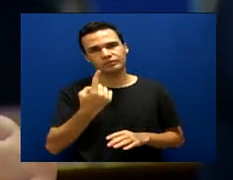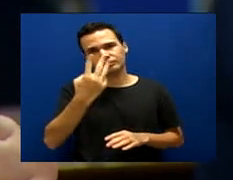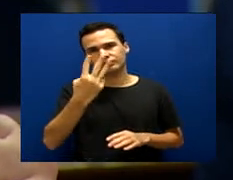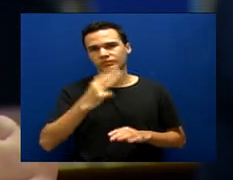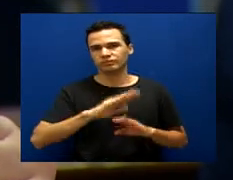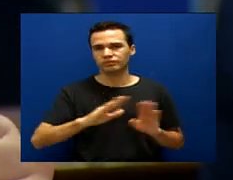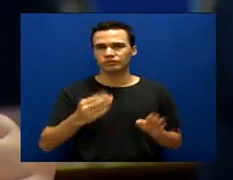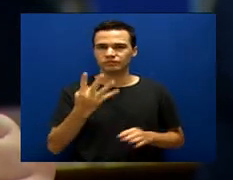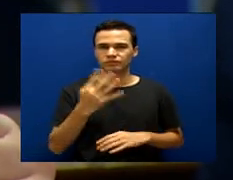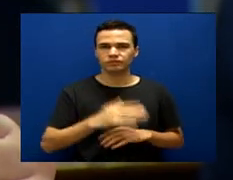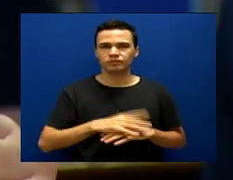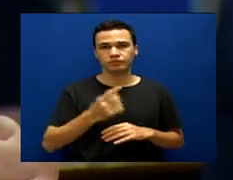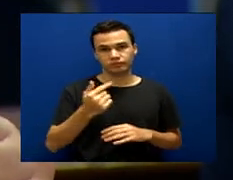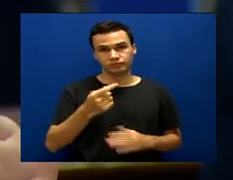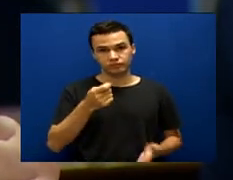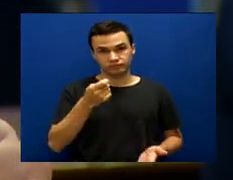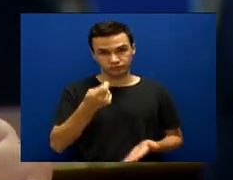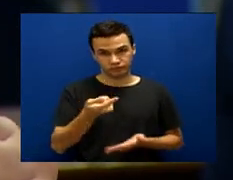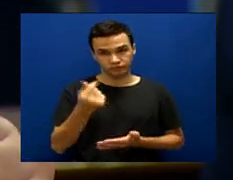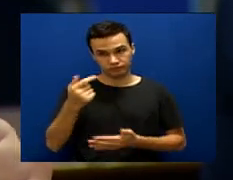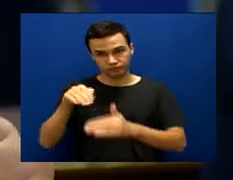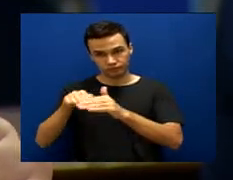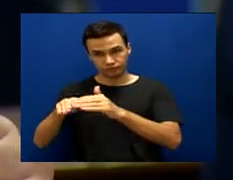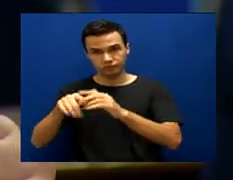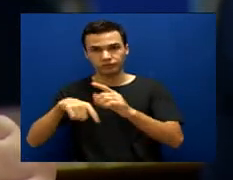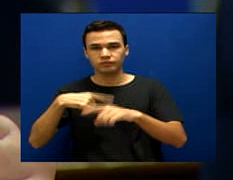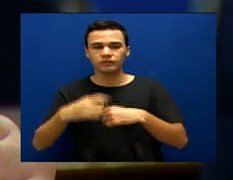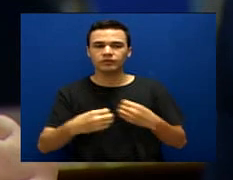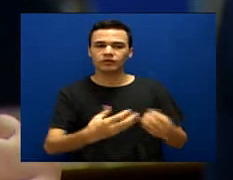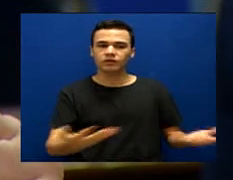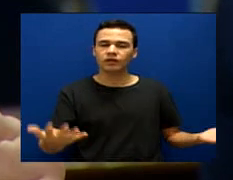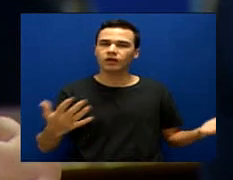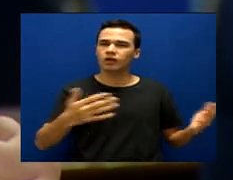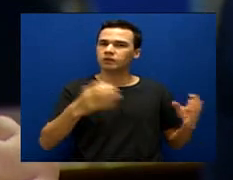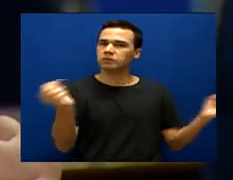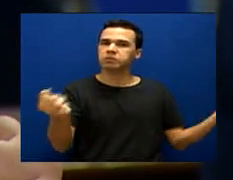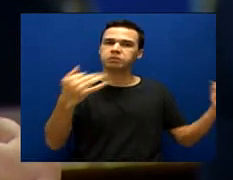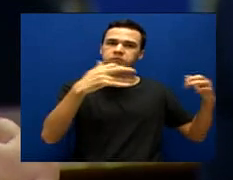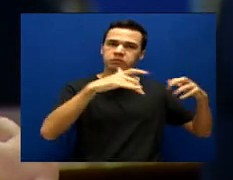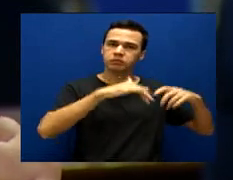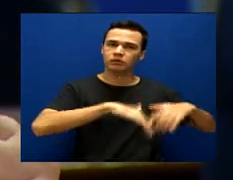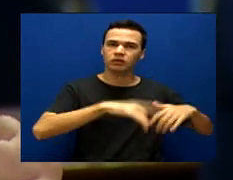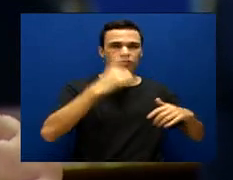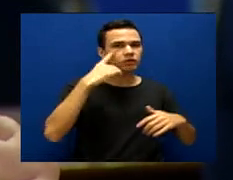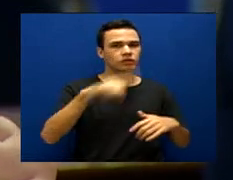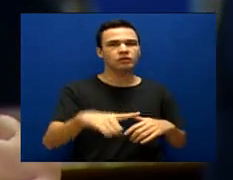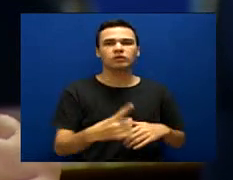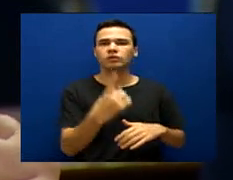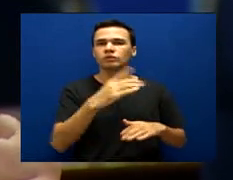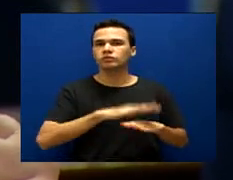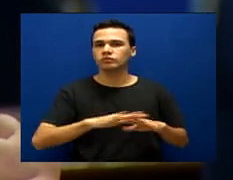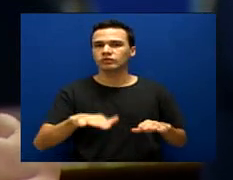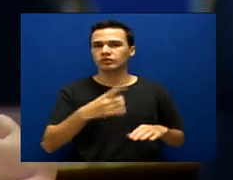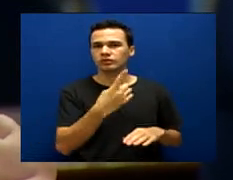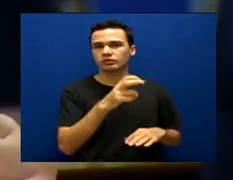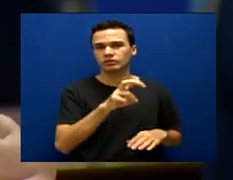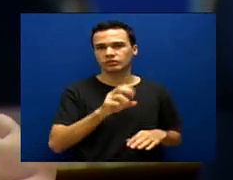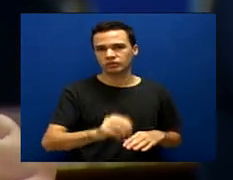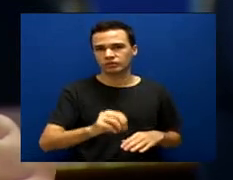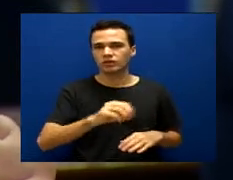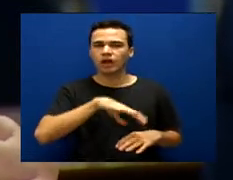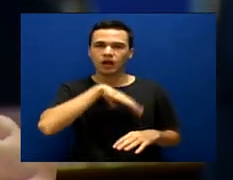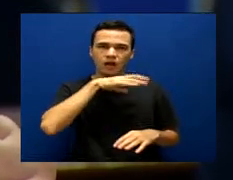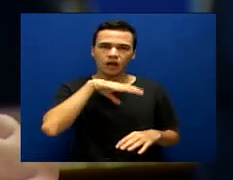é, peguem esse dinheiro e transfira para mutirões. Em um mutirão, em um dia, você castra 150